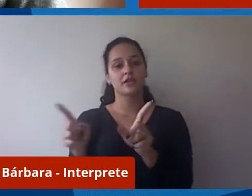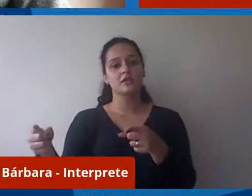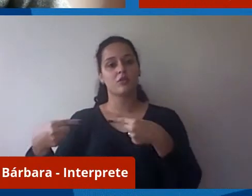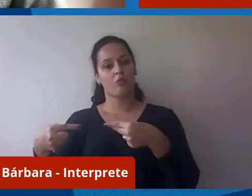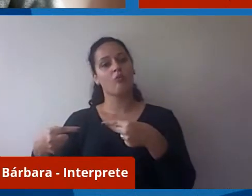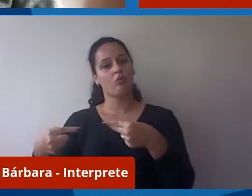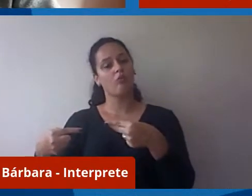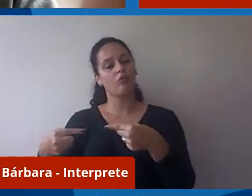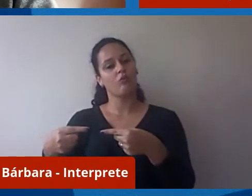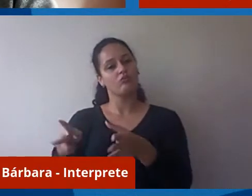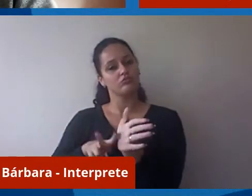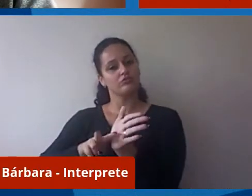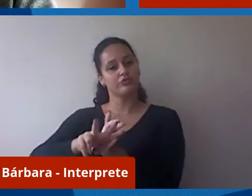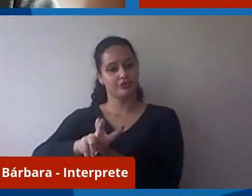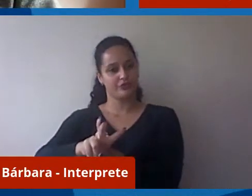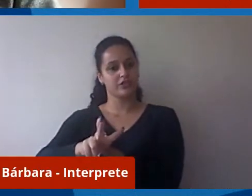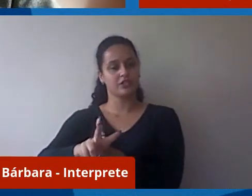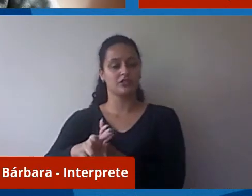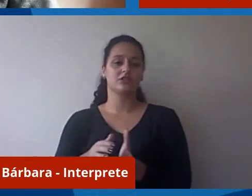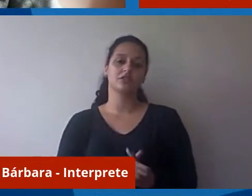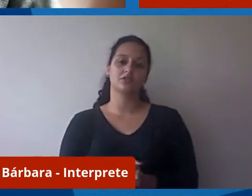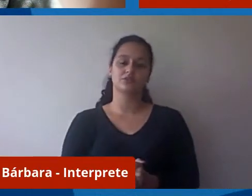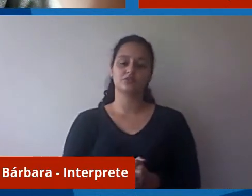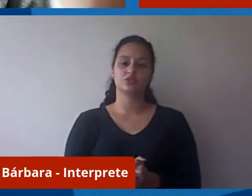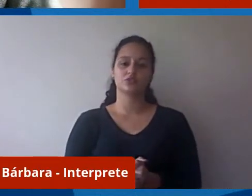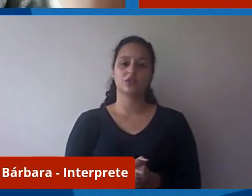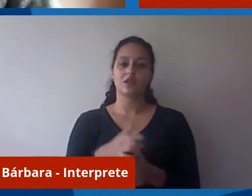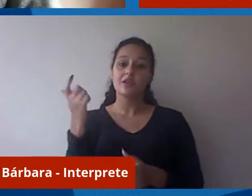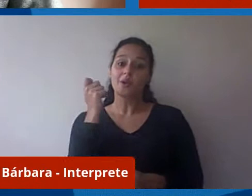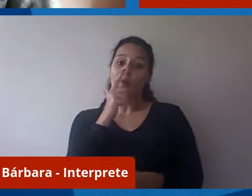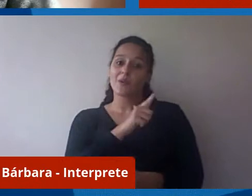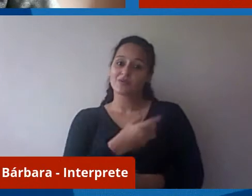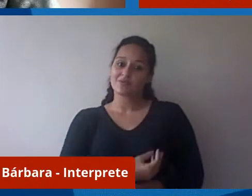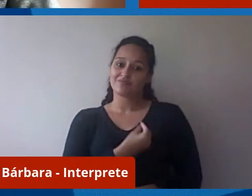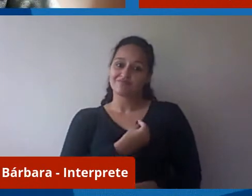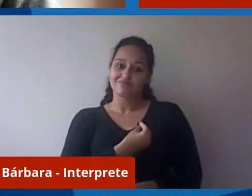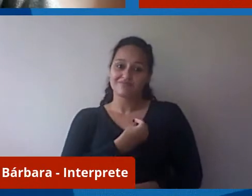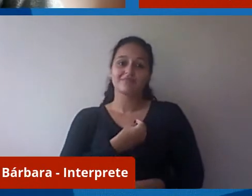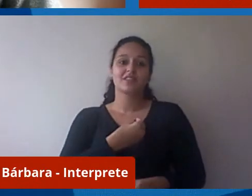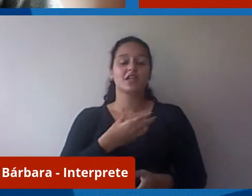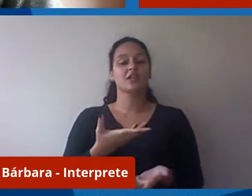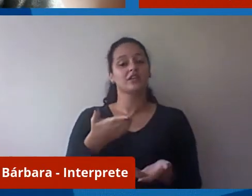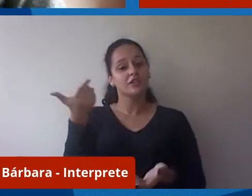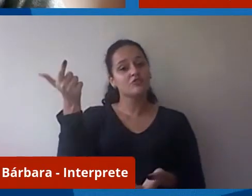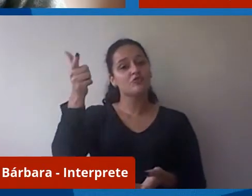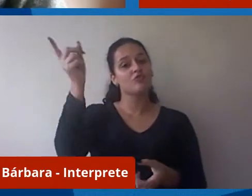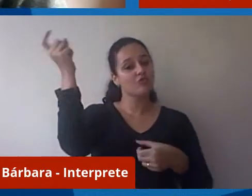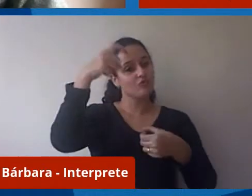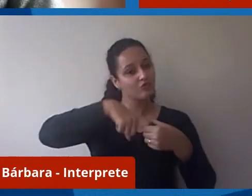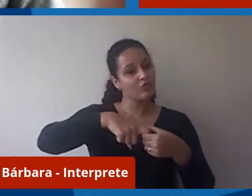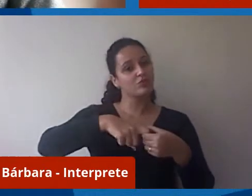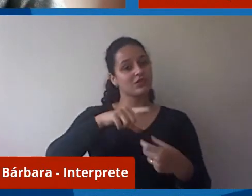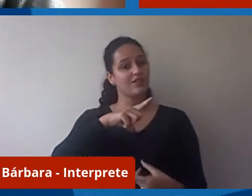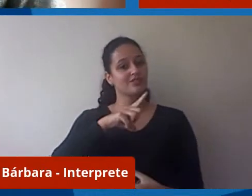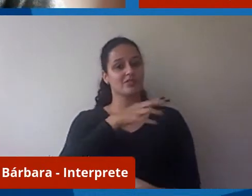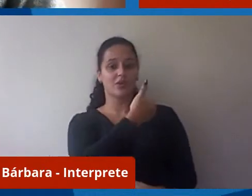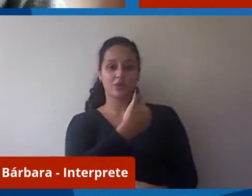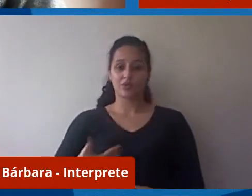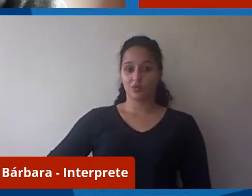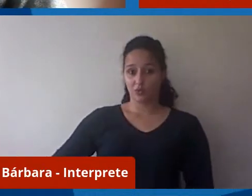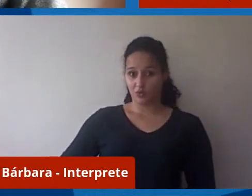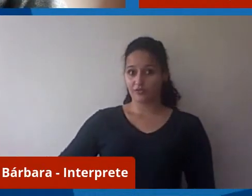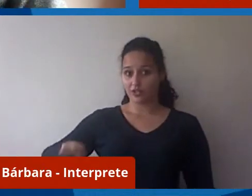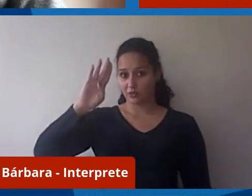criar alternativa de voltar a ter um governo que priorize desenvolvimento econômico, que não existe porque não tem